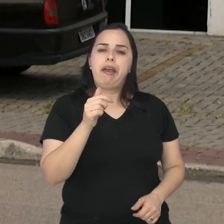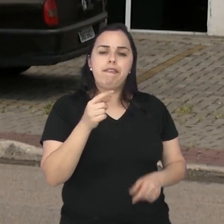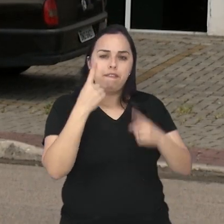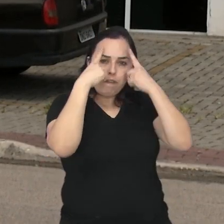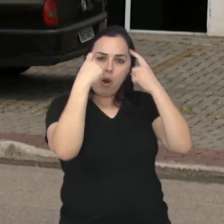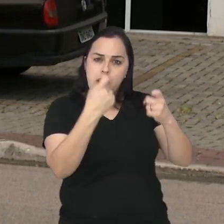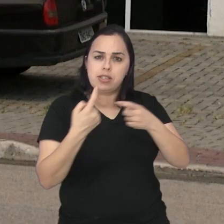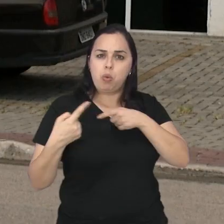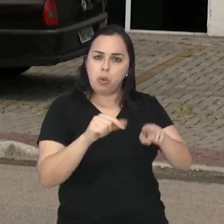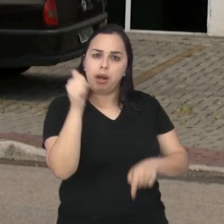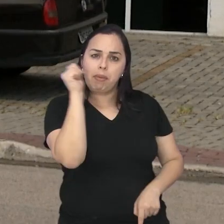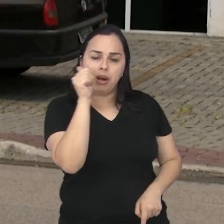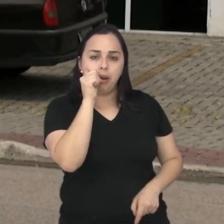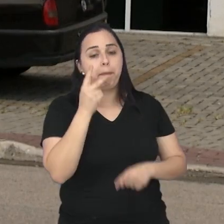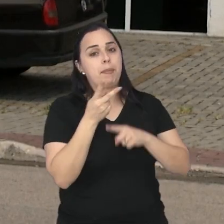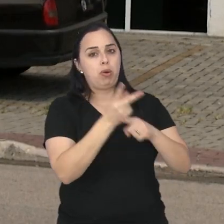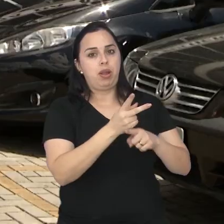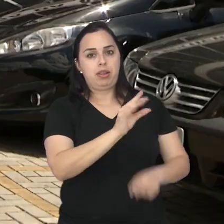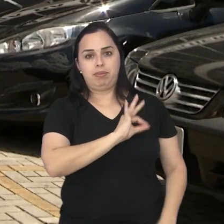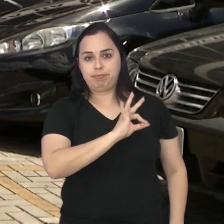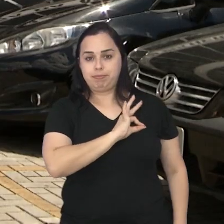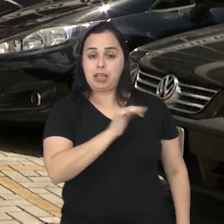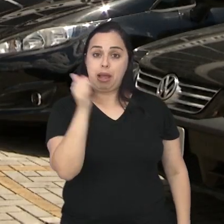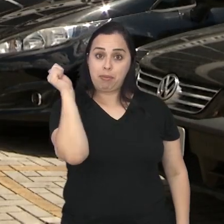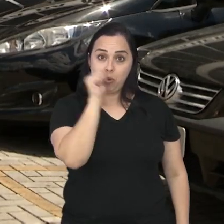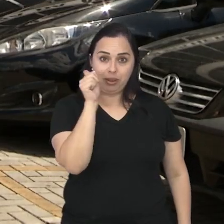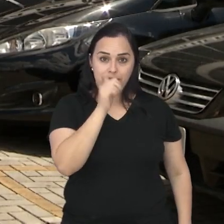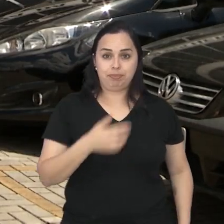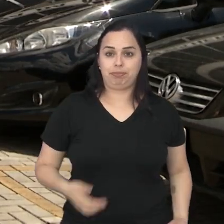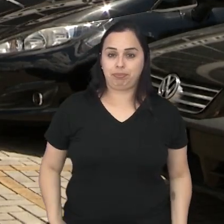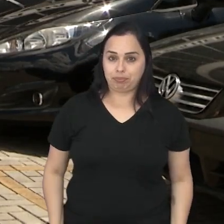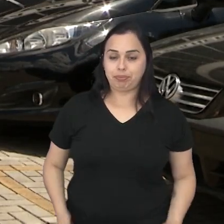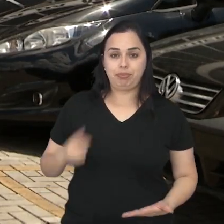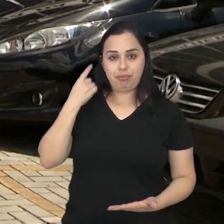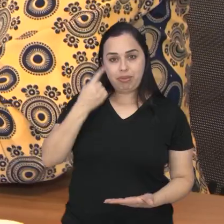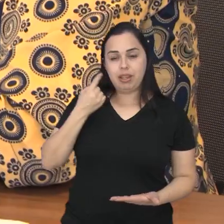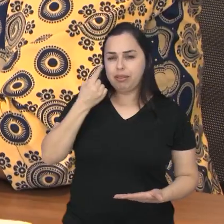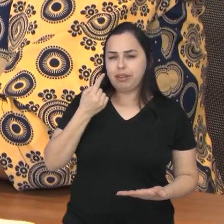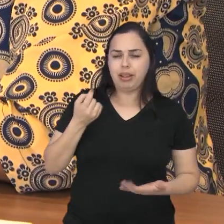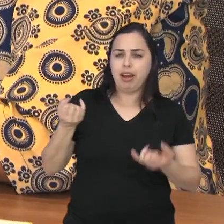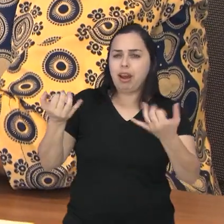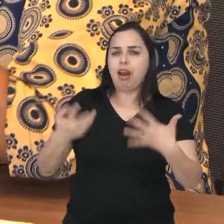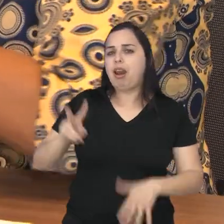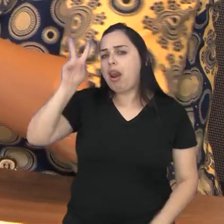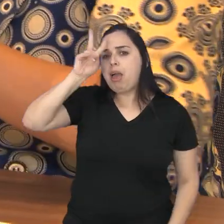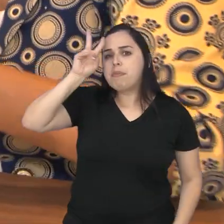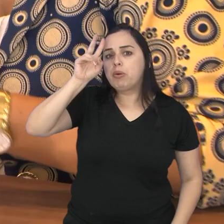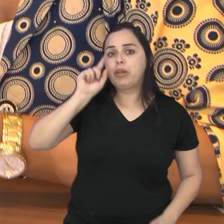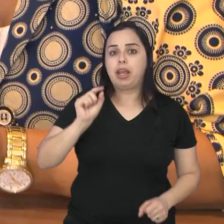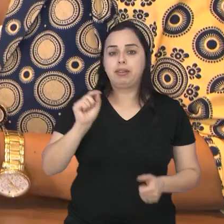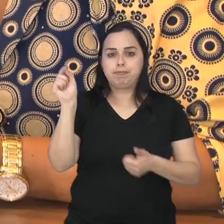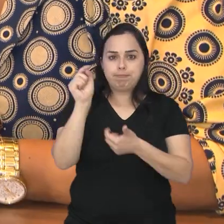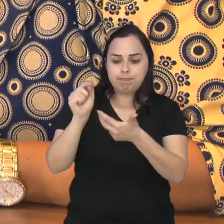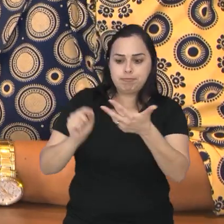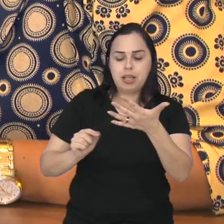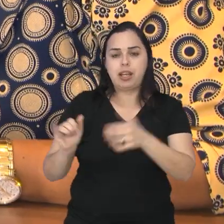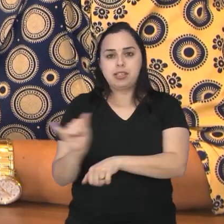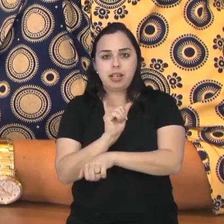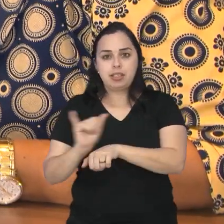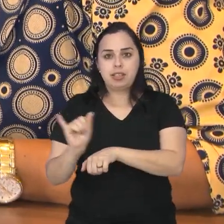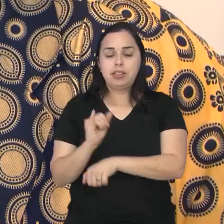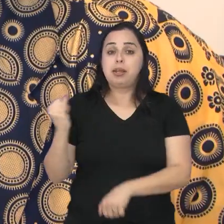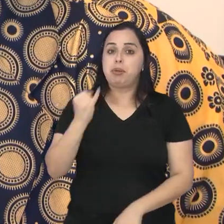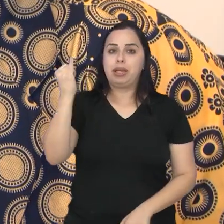caso for relacionado a violência contra mulher na delegacia de defesa da mulher advogada ainda reforça outras medidas